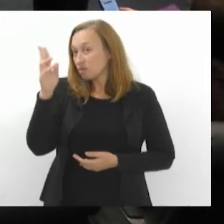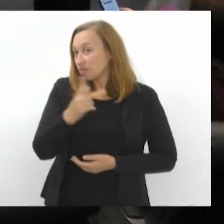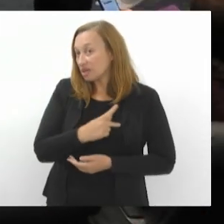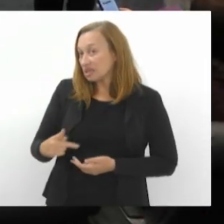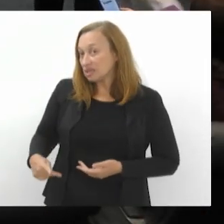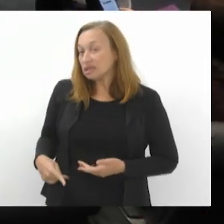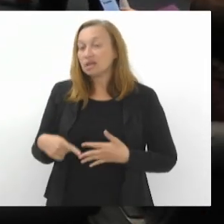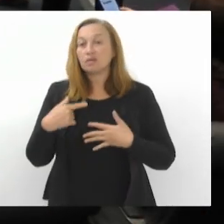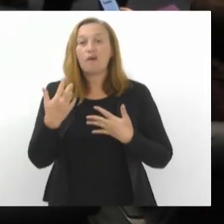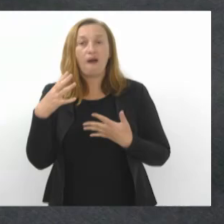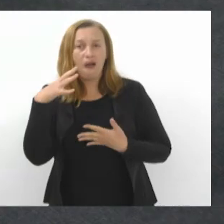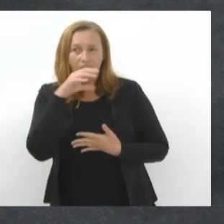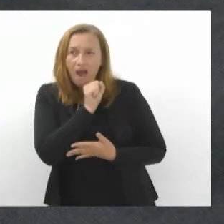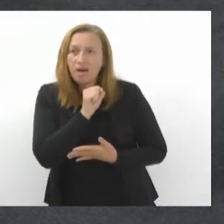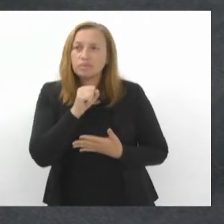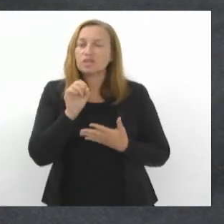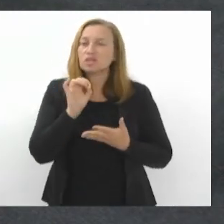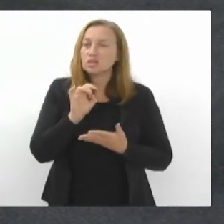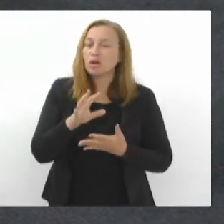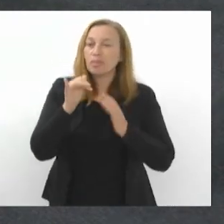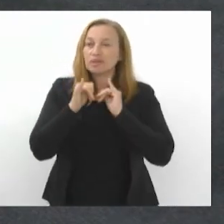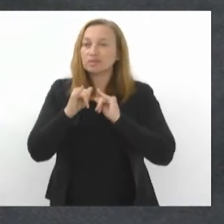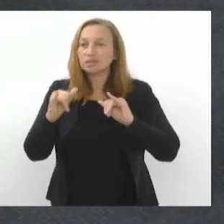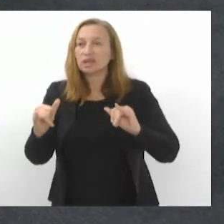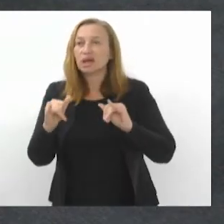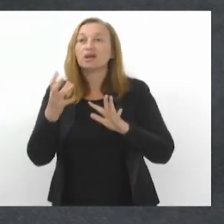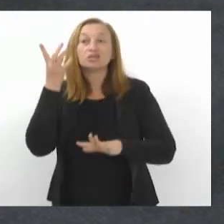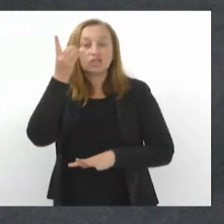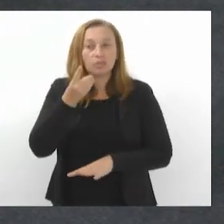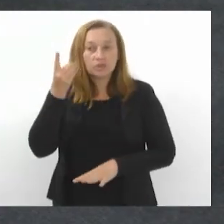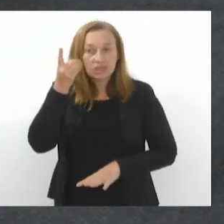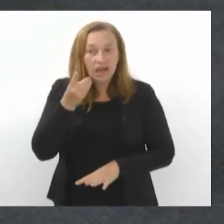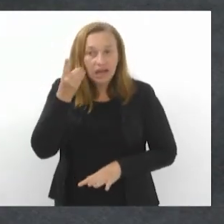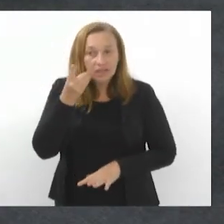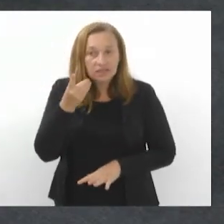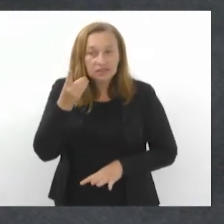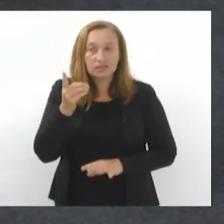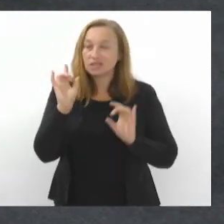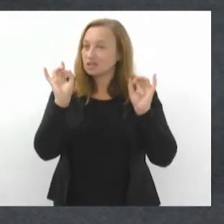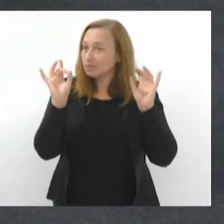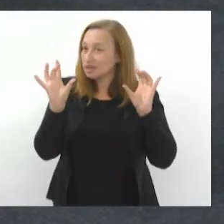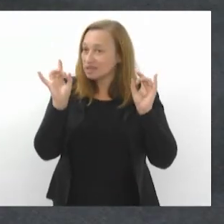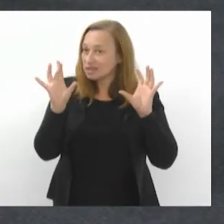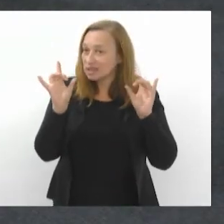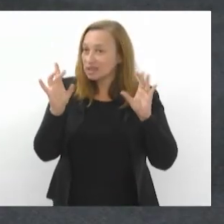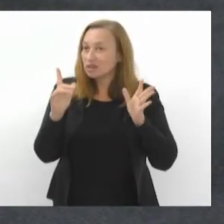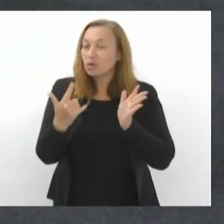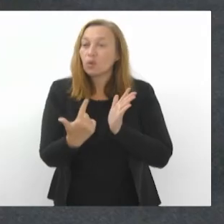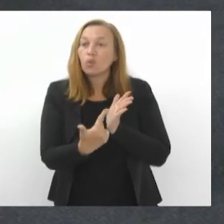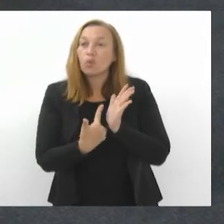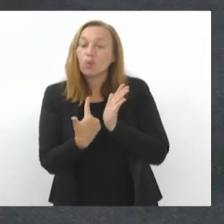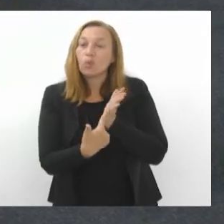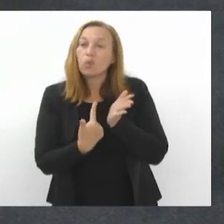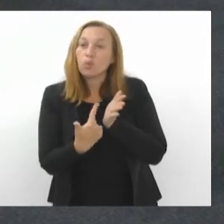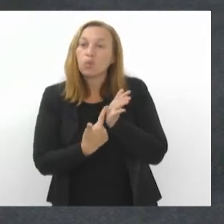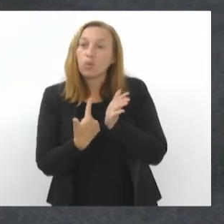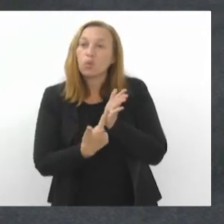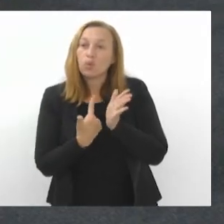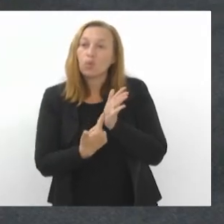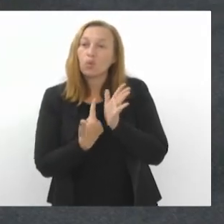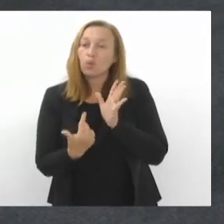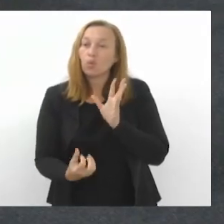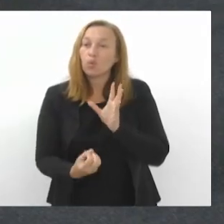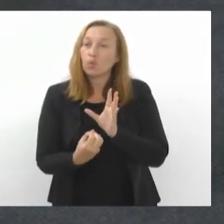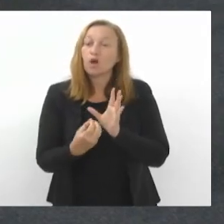presidente, muito rápido, é só para anunciar aos deputados e às deputadas em especial o lançamento do relatório